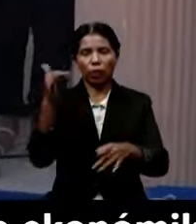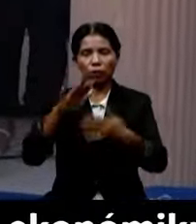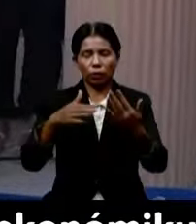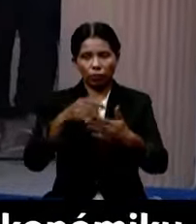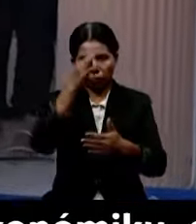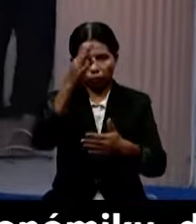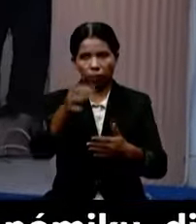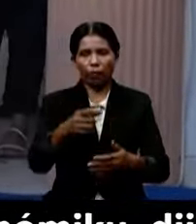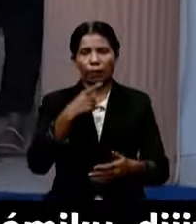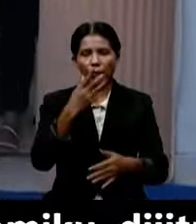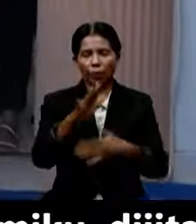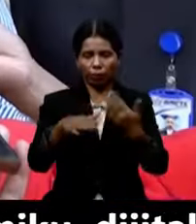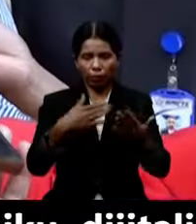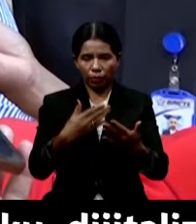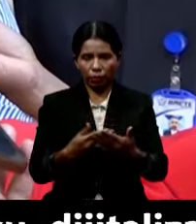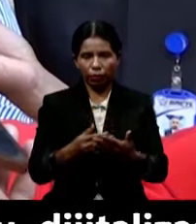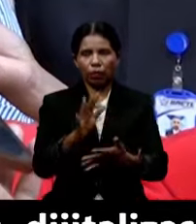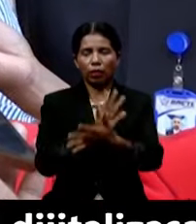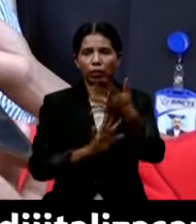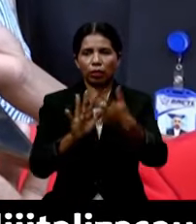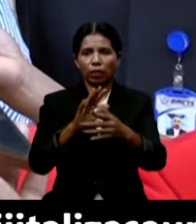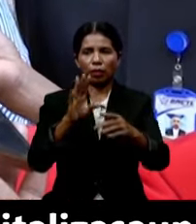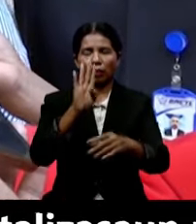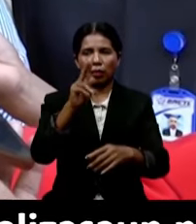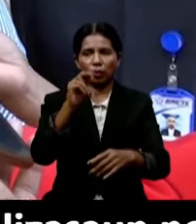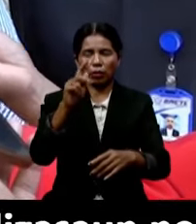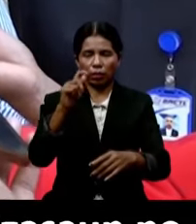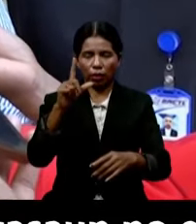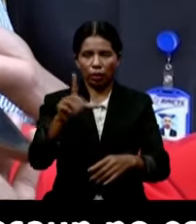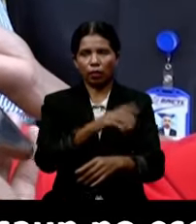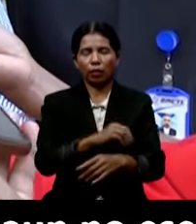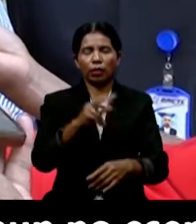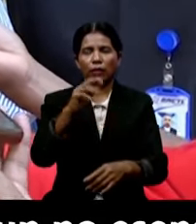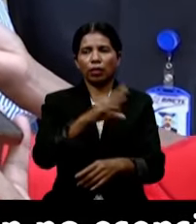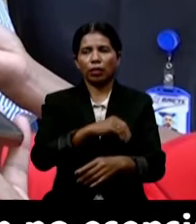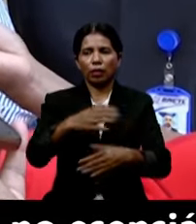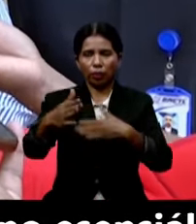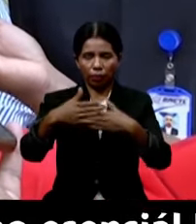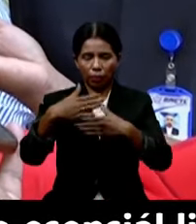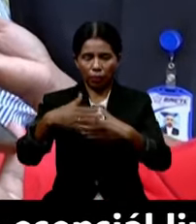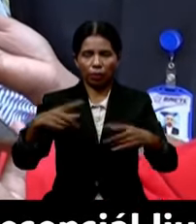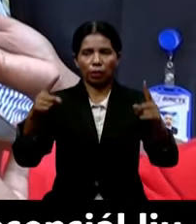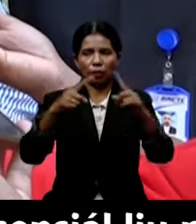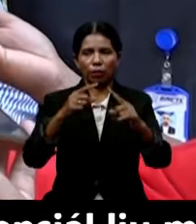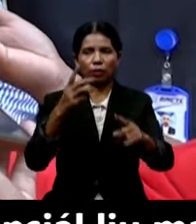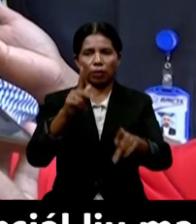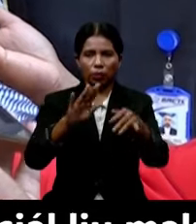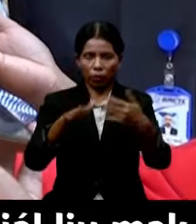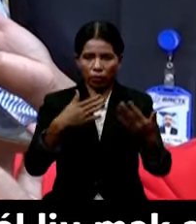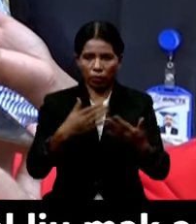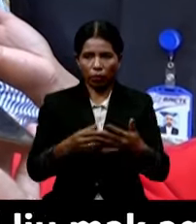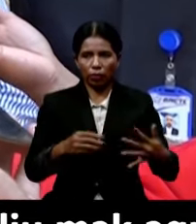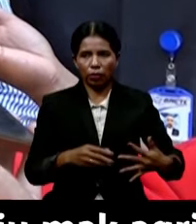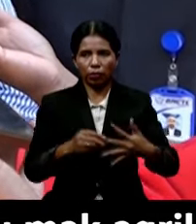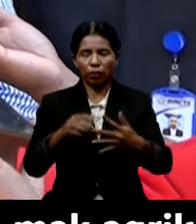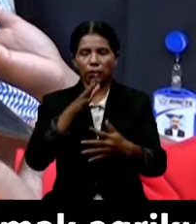A turra até também está bom de siracata inauguração unidade BNCTLI na INSS, no objetivo é que você tenha que cliente sira rototo. Liliu vai